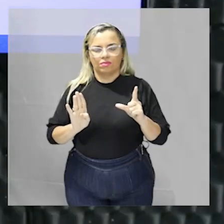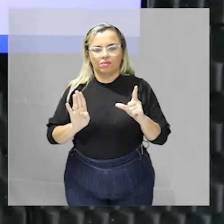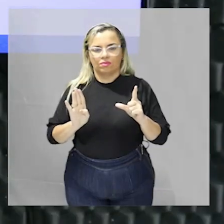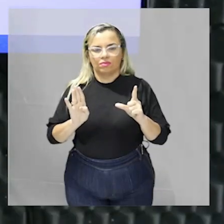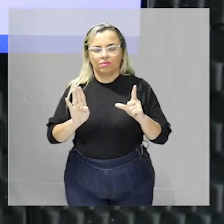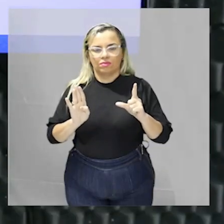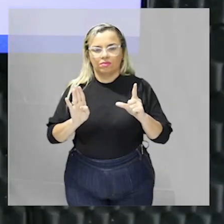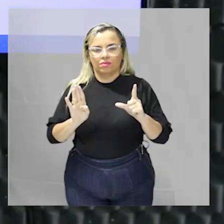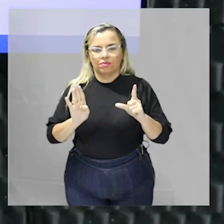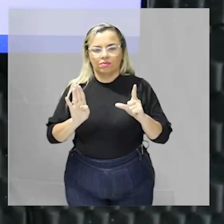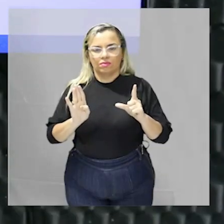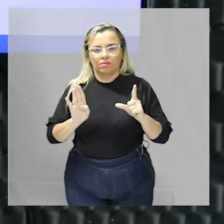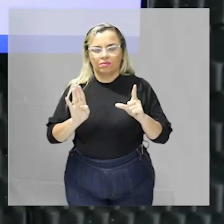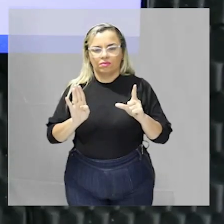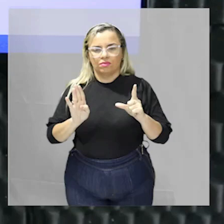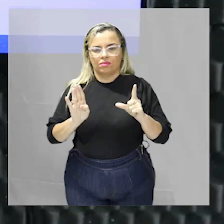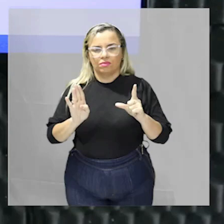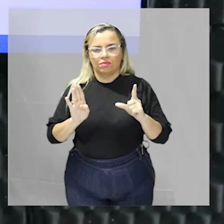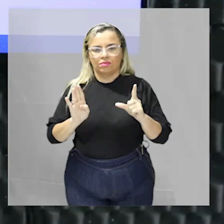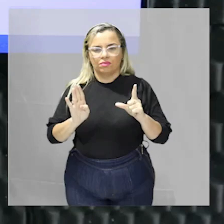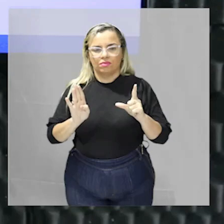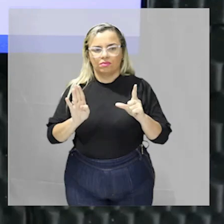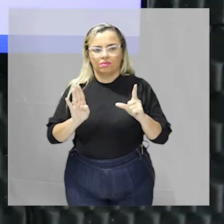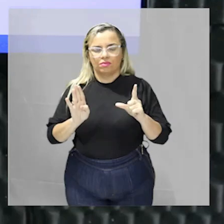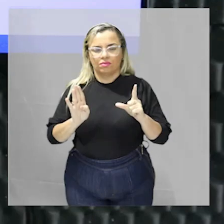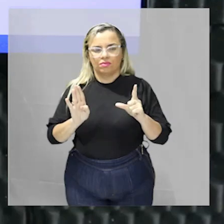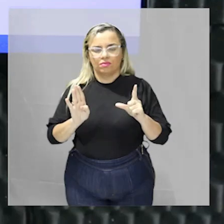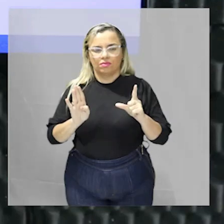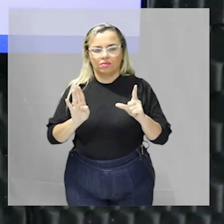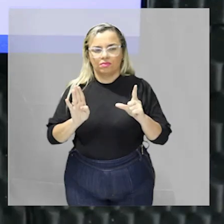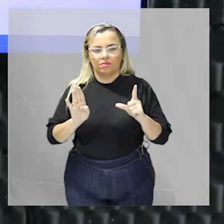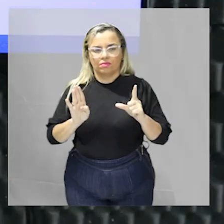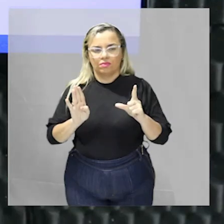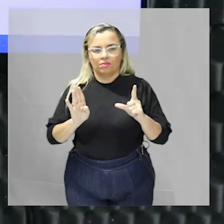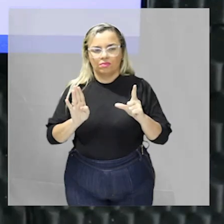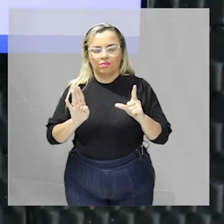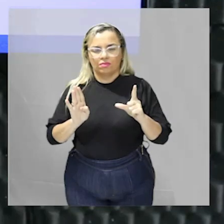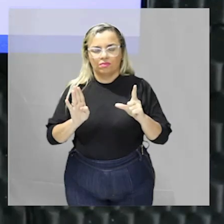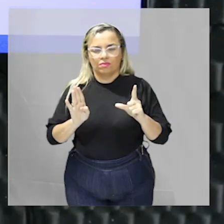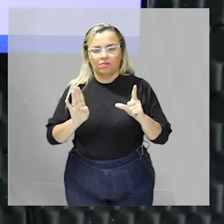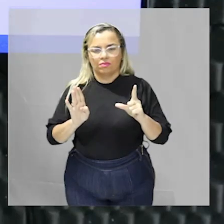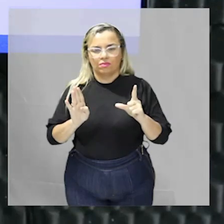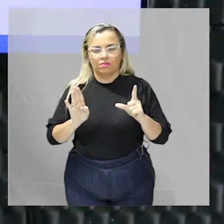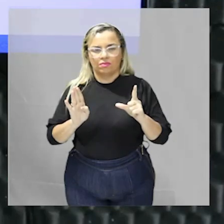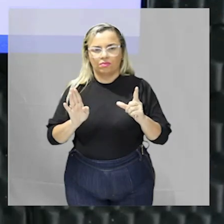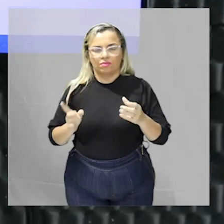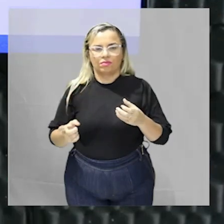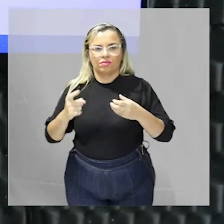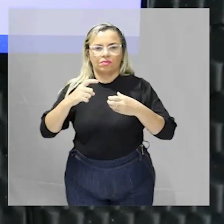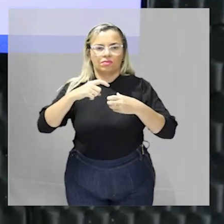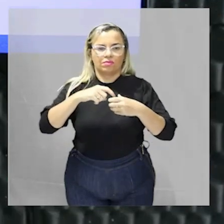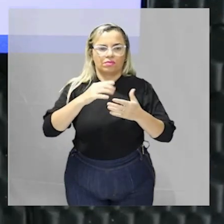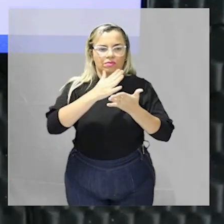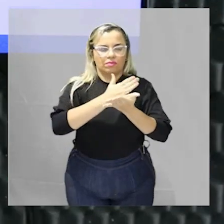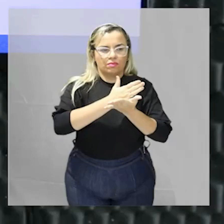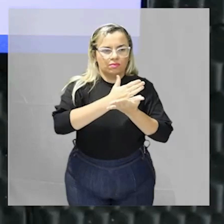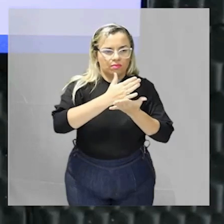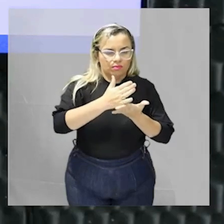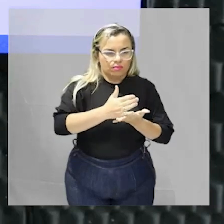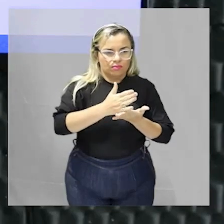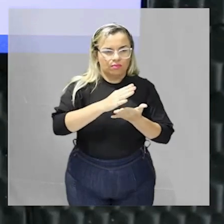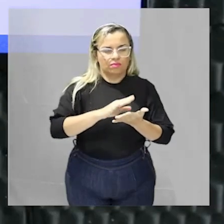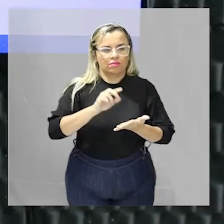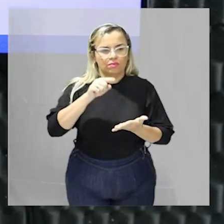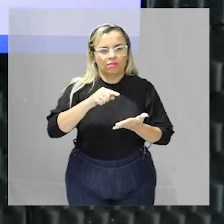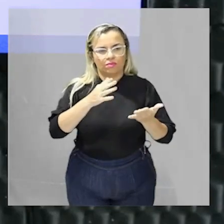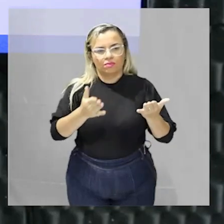das publicações impressas no âmbito universitário. Volto aqui para o comecinho da questão. Conclui-se